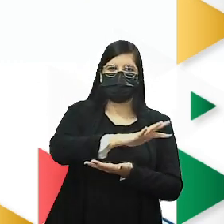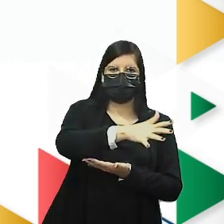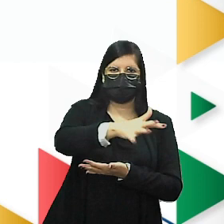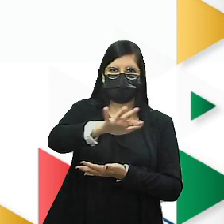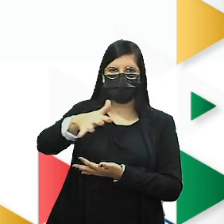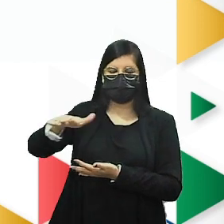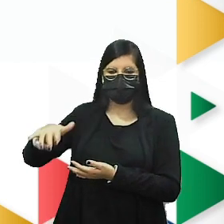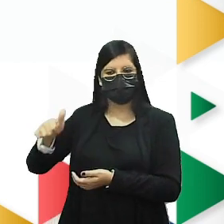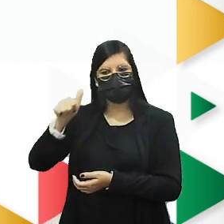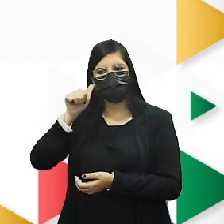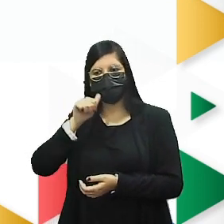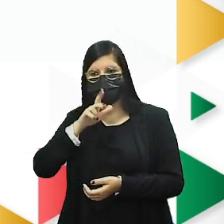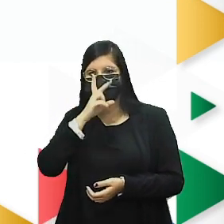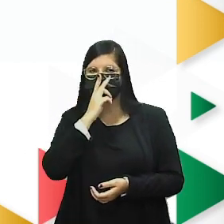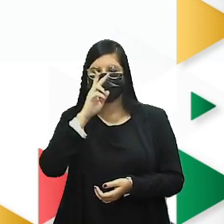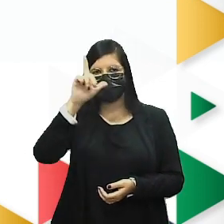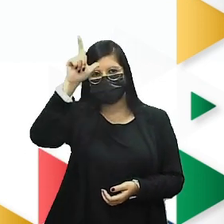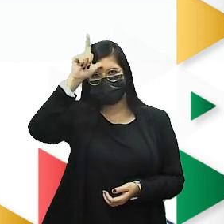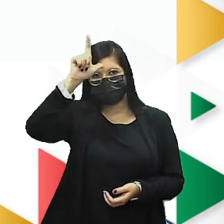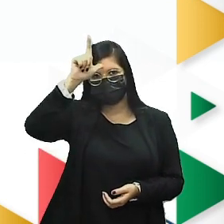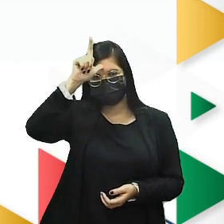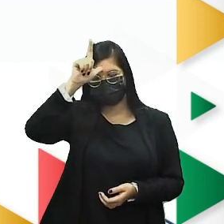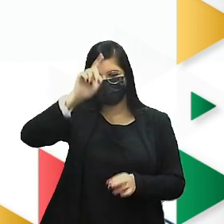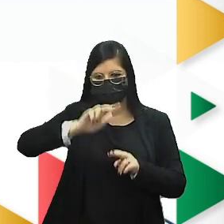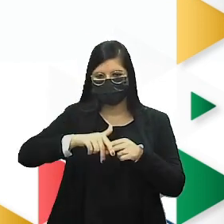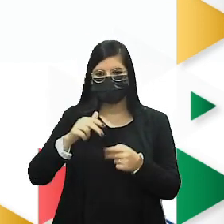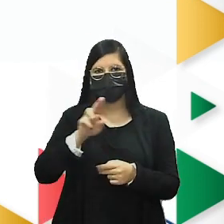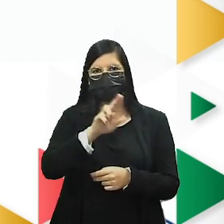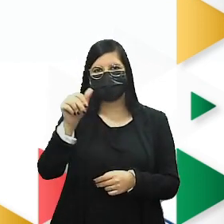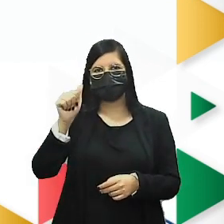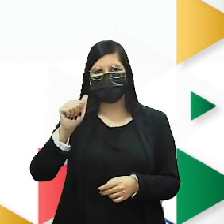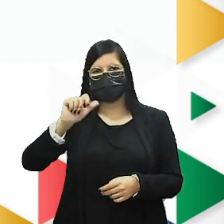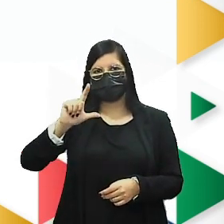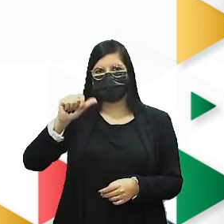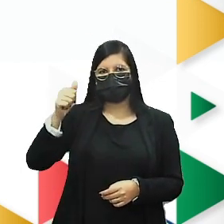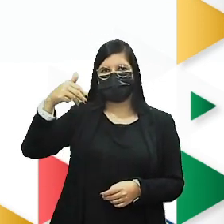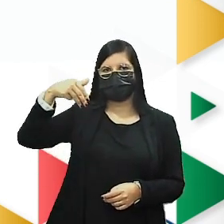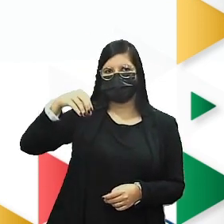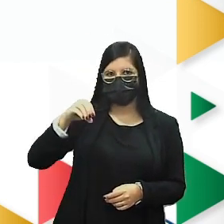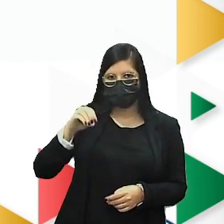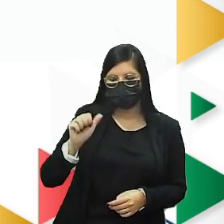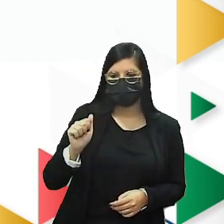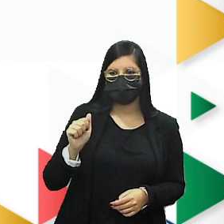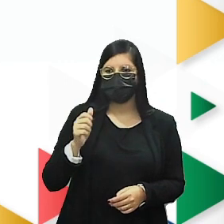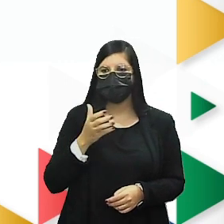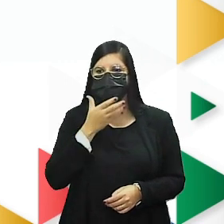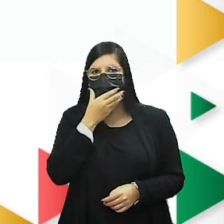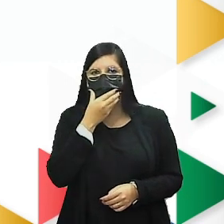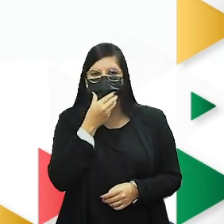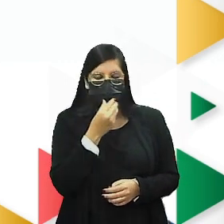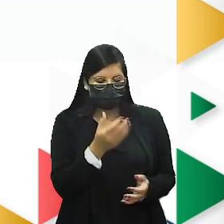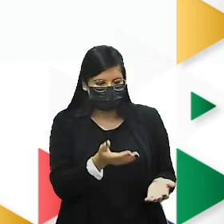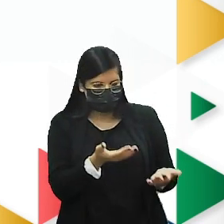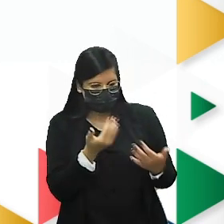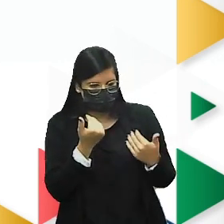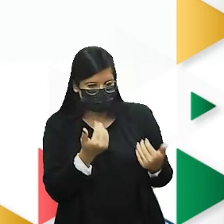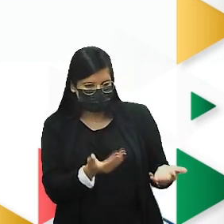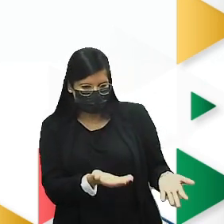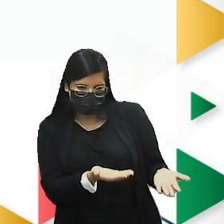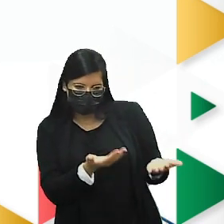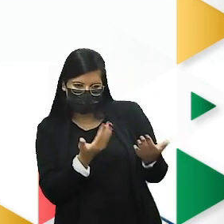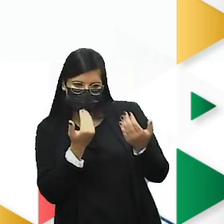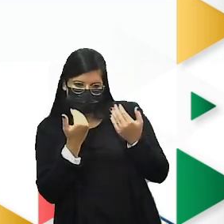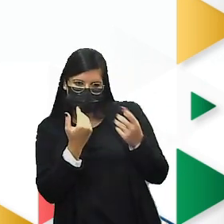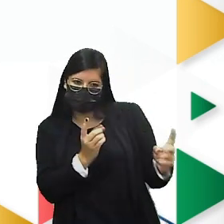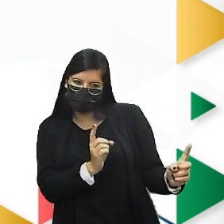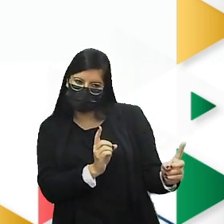moça de aparência alemã, por isso que vê o nome Alamoa, encanta os homens e os atraem para sua morada. Quando eles alcançam